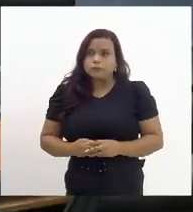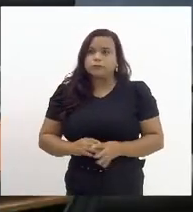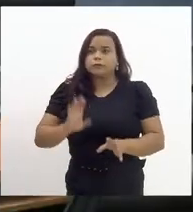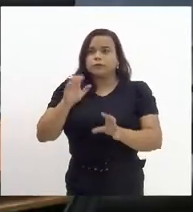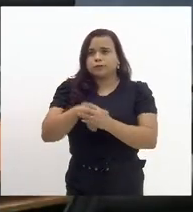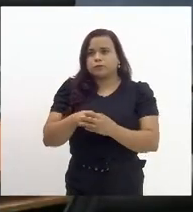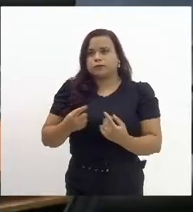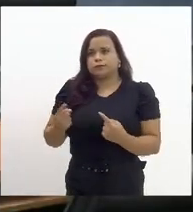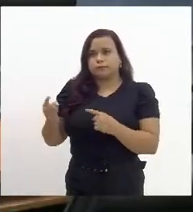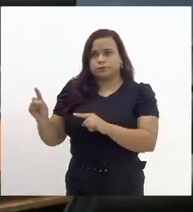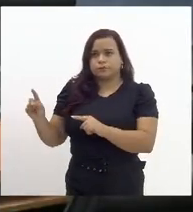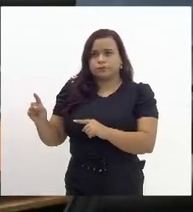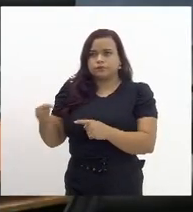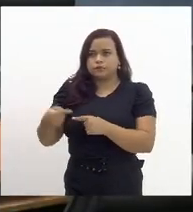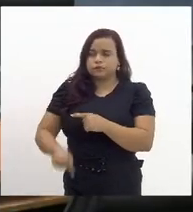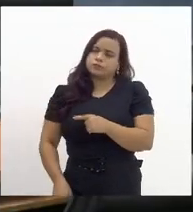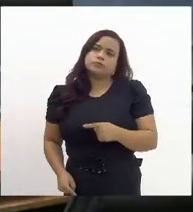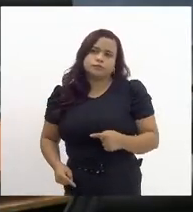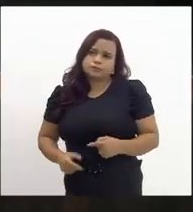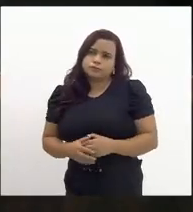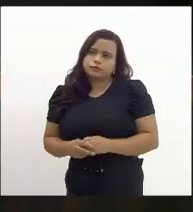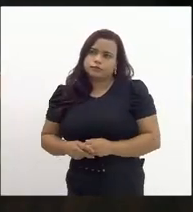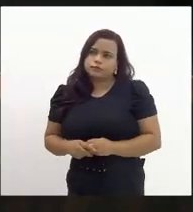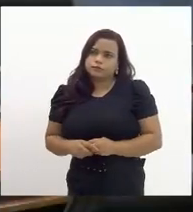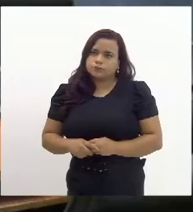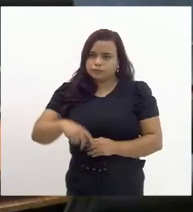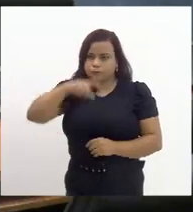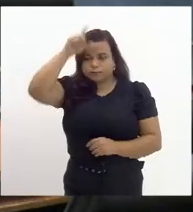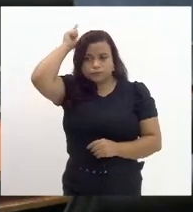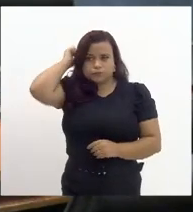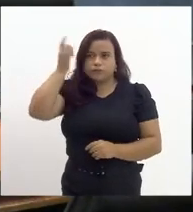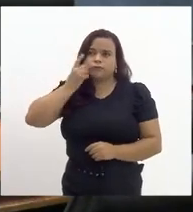senhor presidente. Deputado Luiz Paulo.